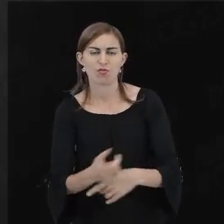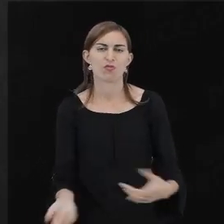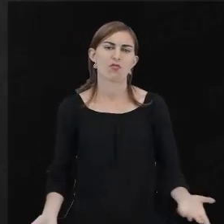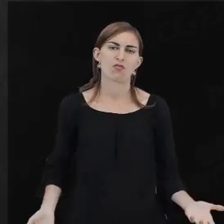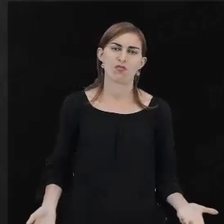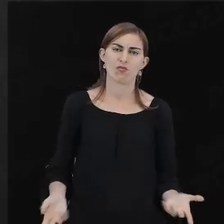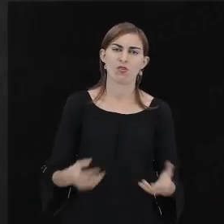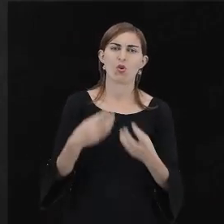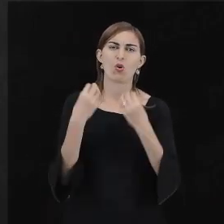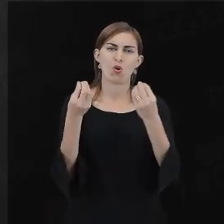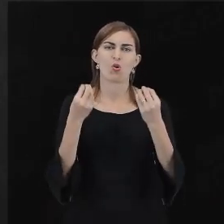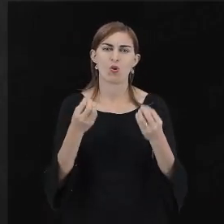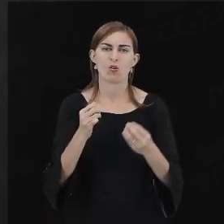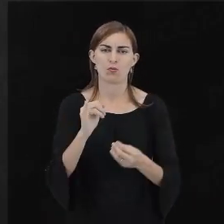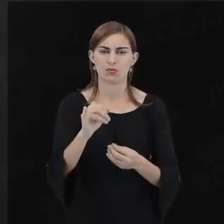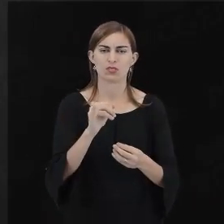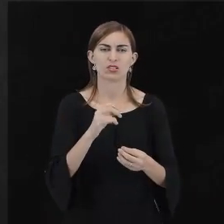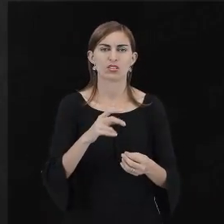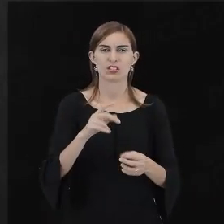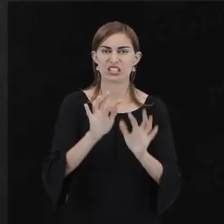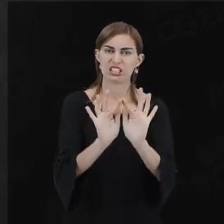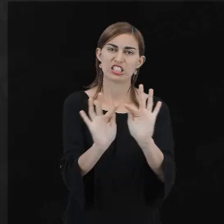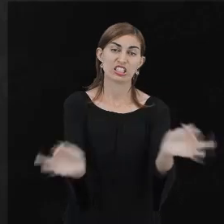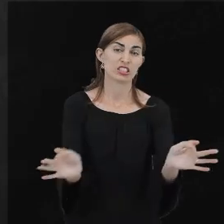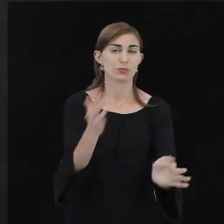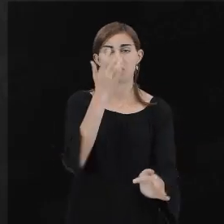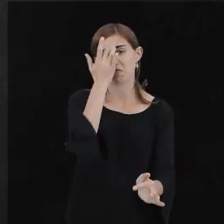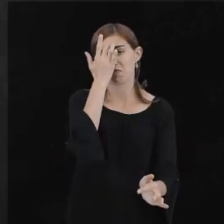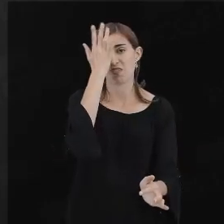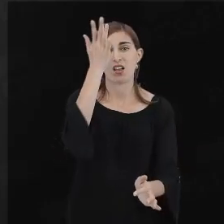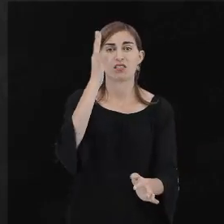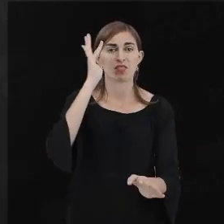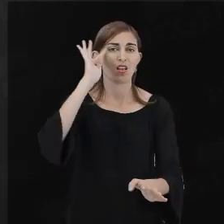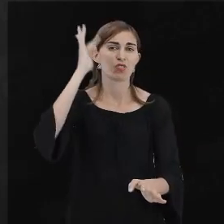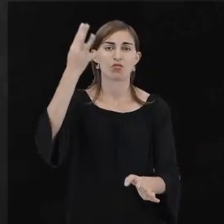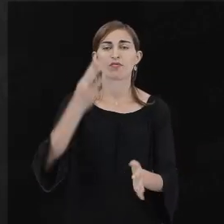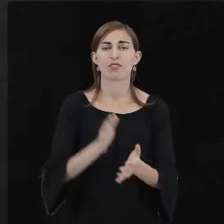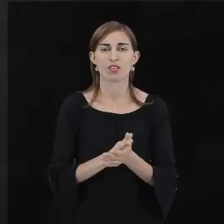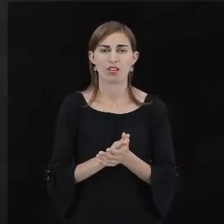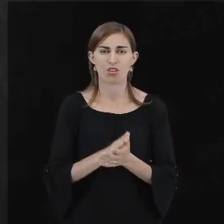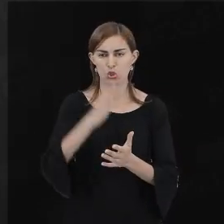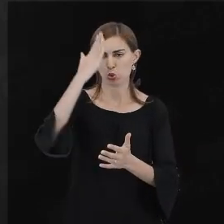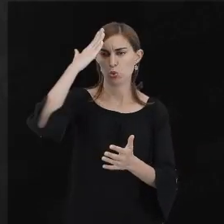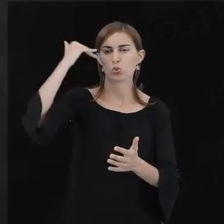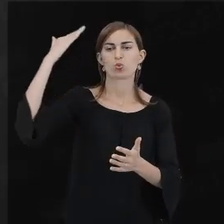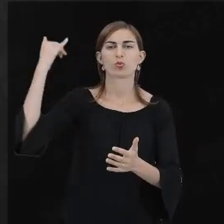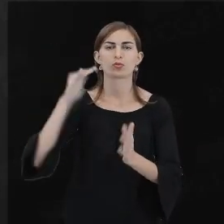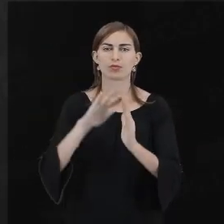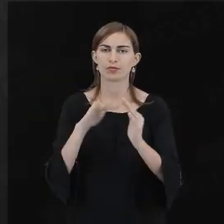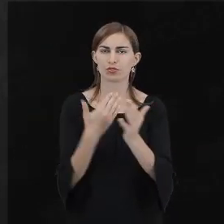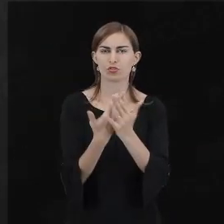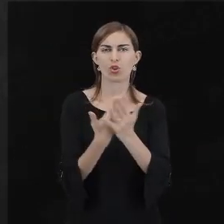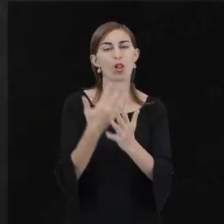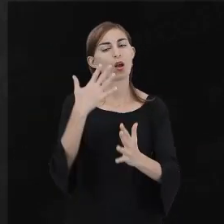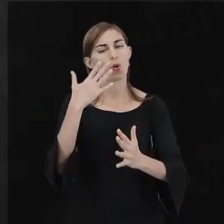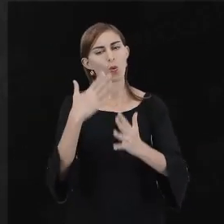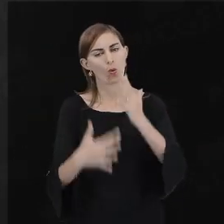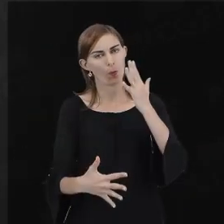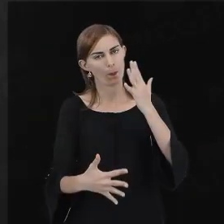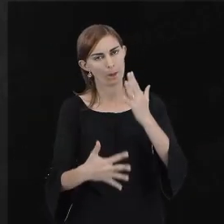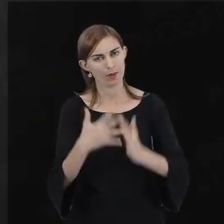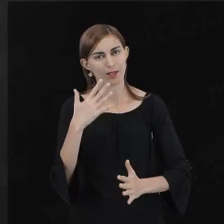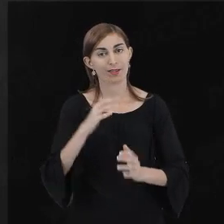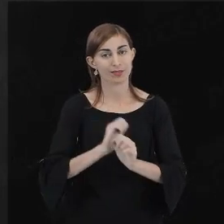como se fosse uma questão simples e fácil de resolver. A questão do sucesso escolar é complexa, ela